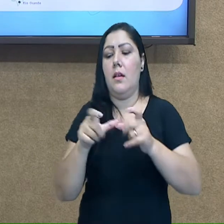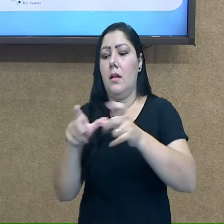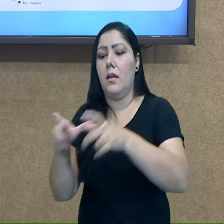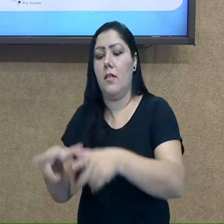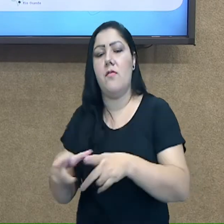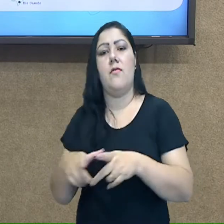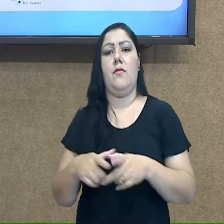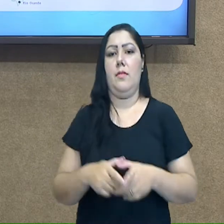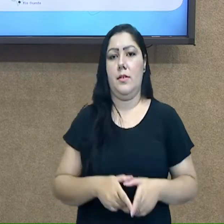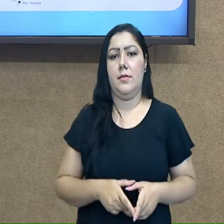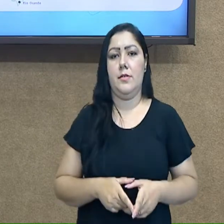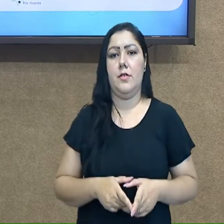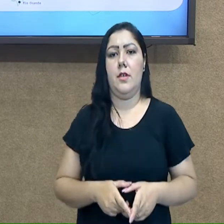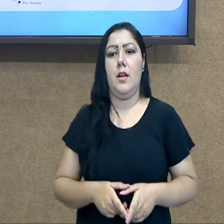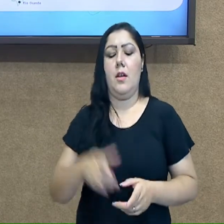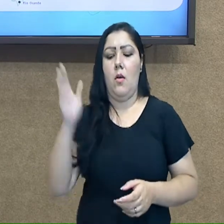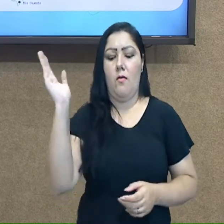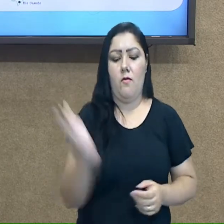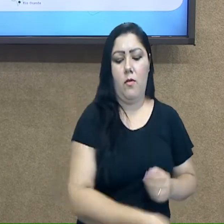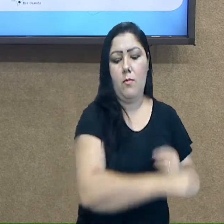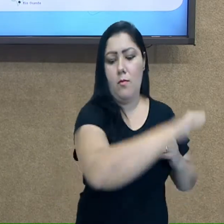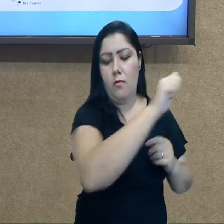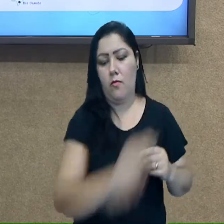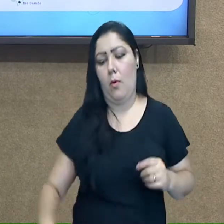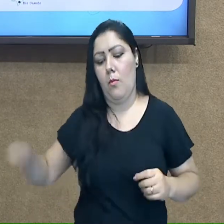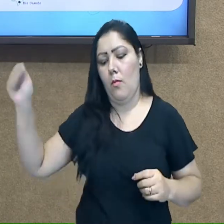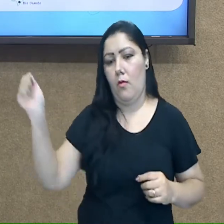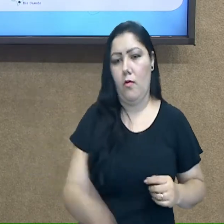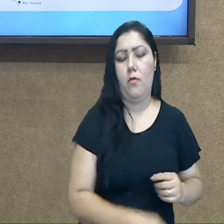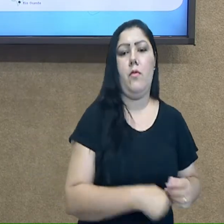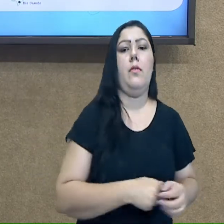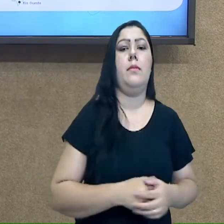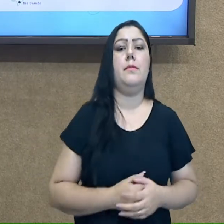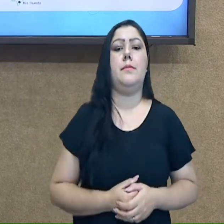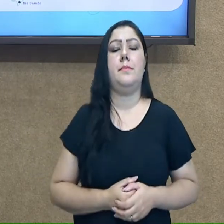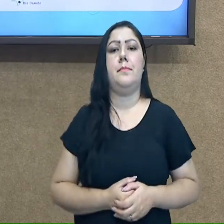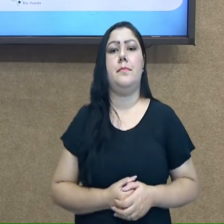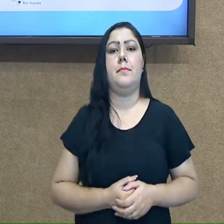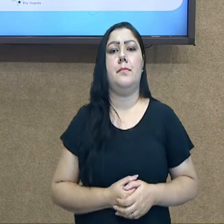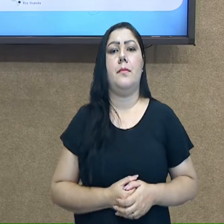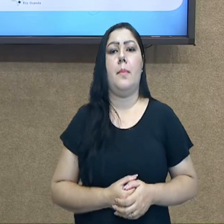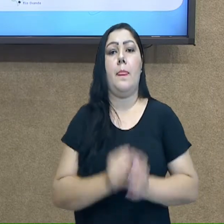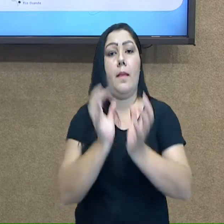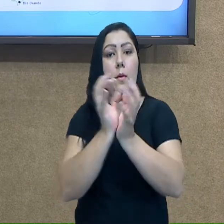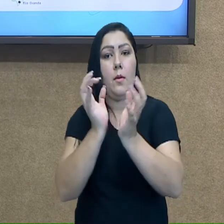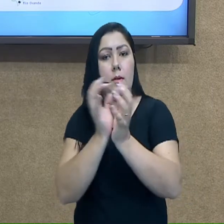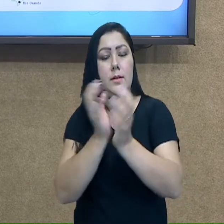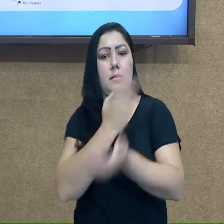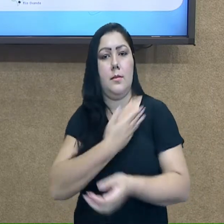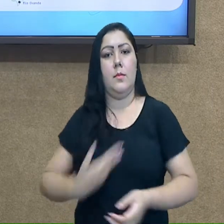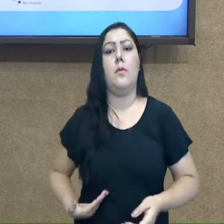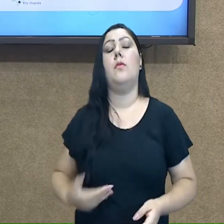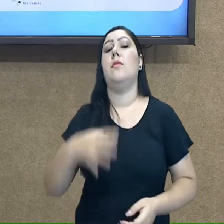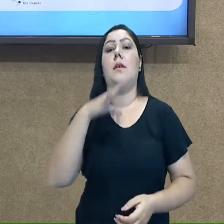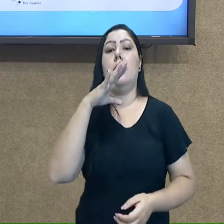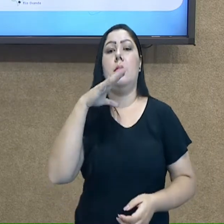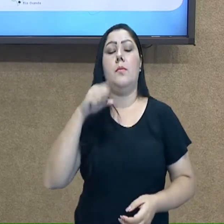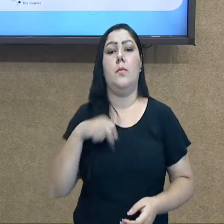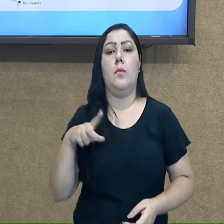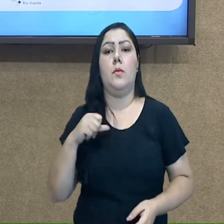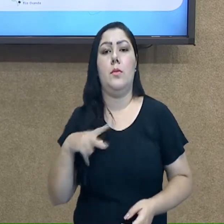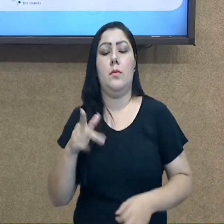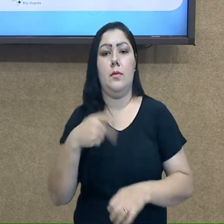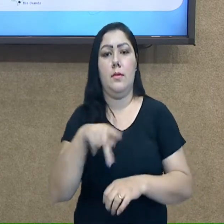Foram organizadas e financiadas pela coroa. As entradas, eles eram